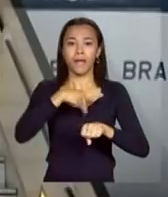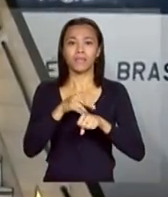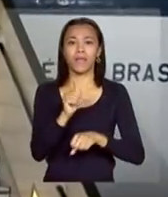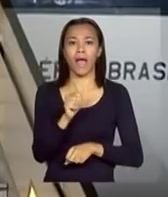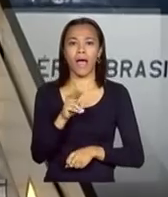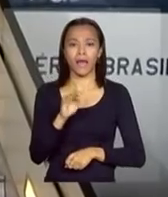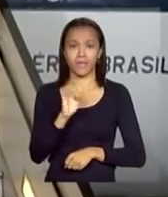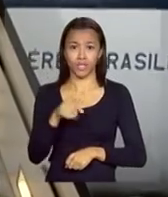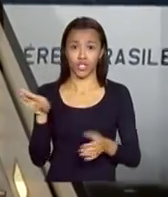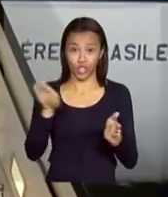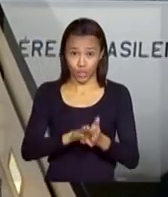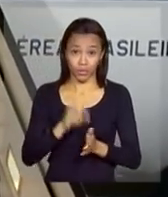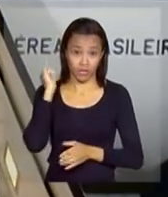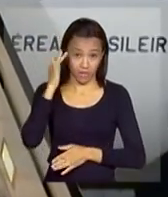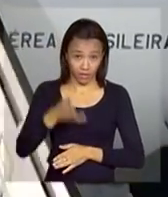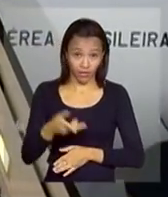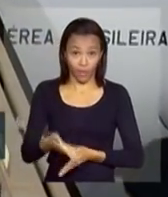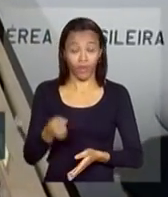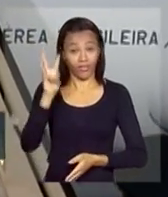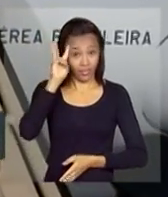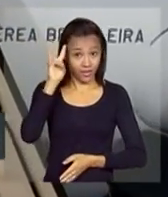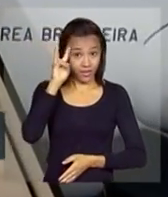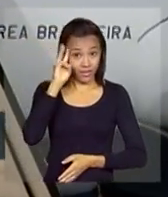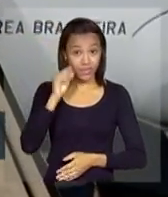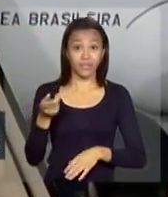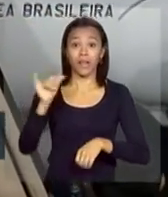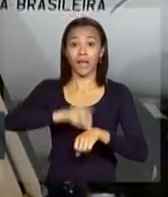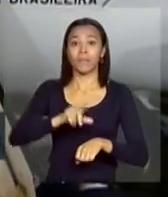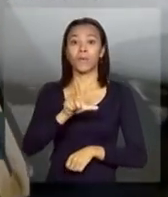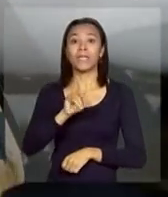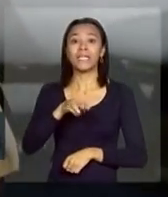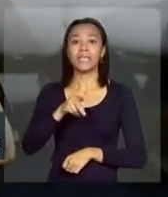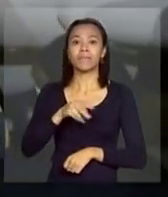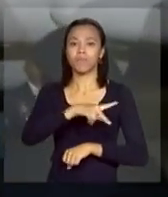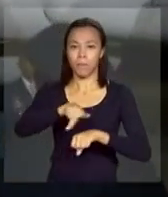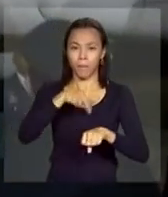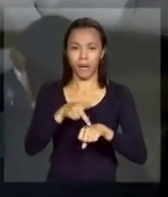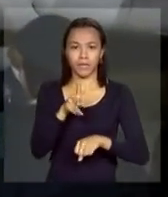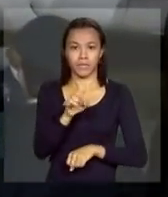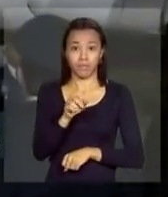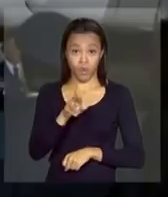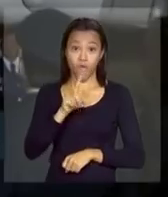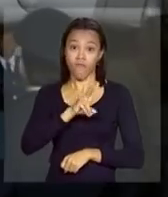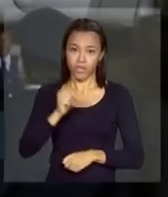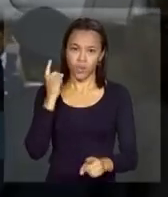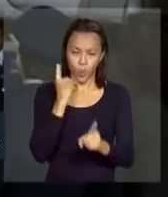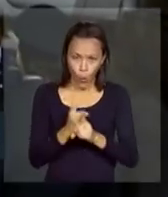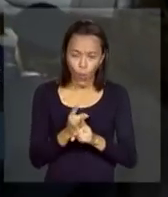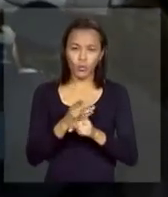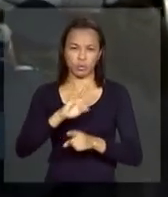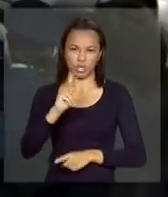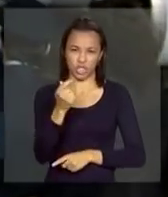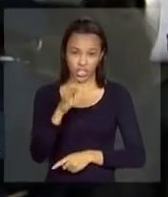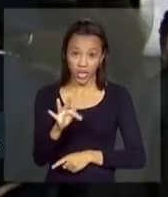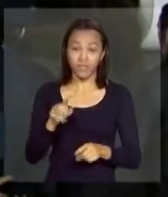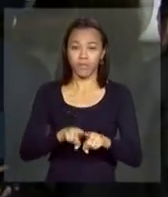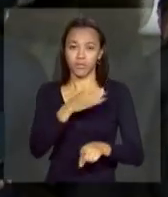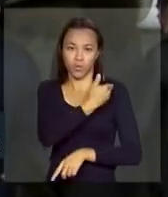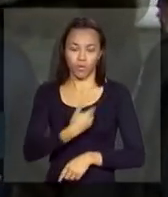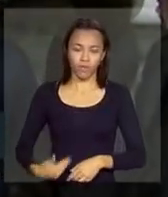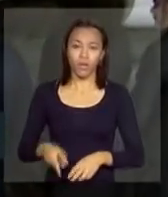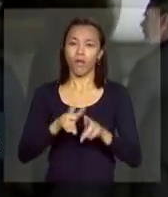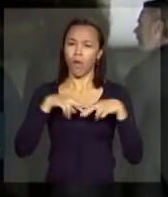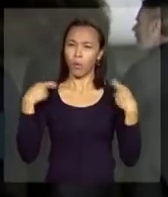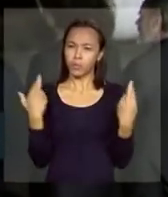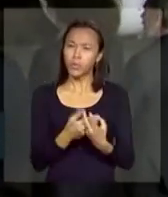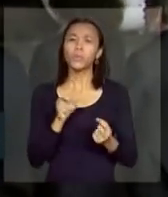Ela chegou na madrugada desta terça-feira a Lima, no Peru, onde será o encontro dos chefes de Estado e de governo. A